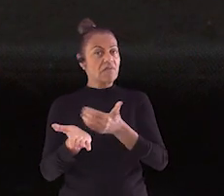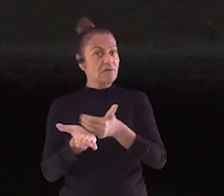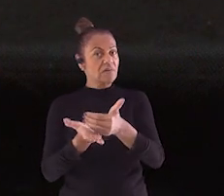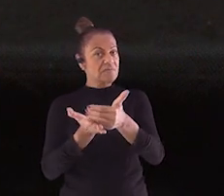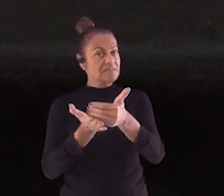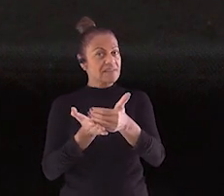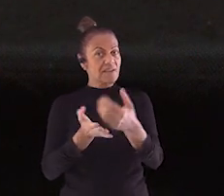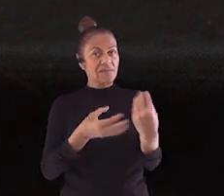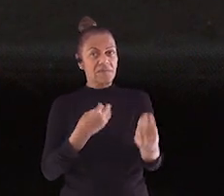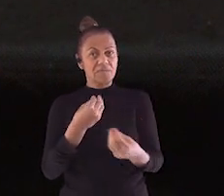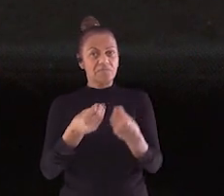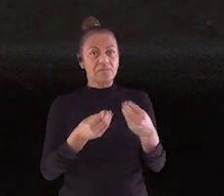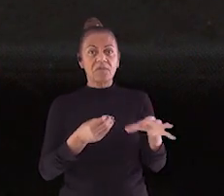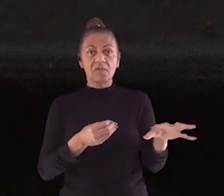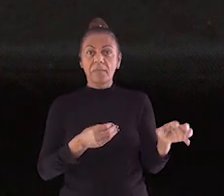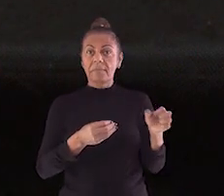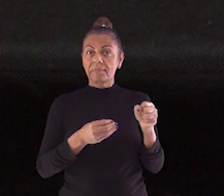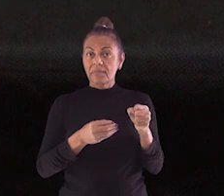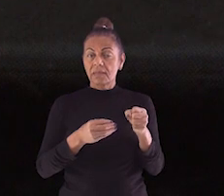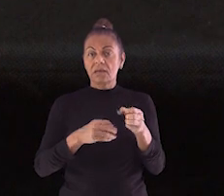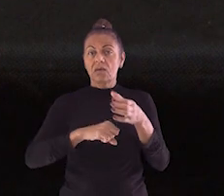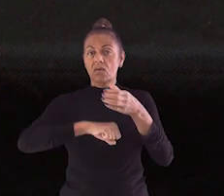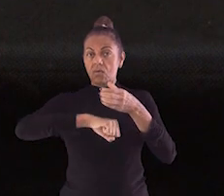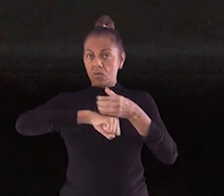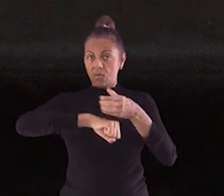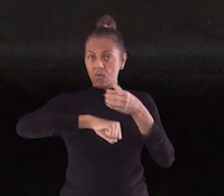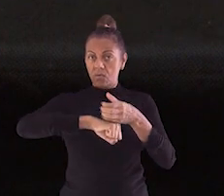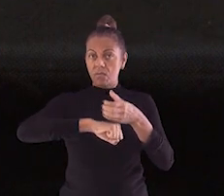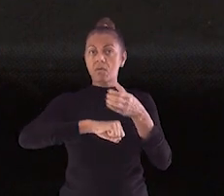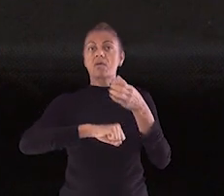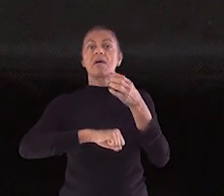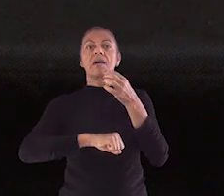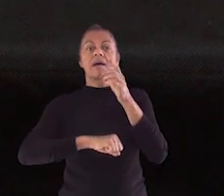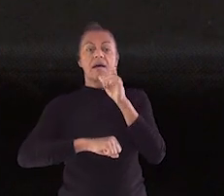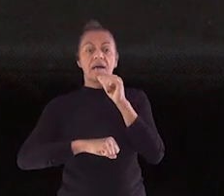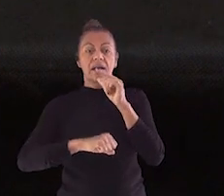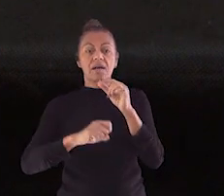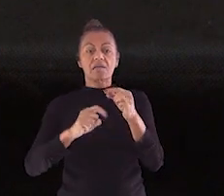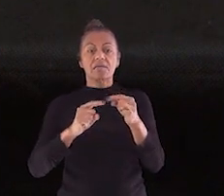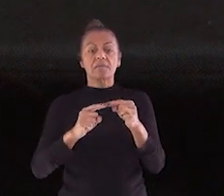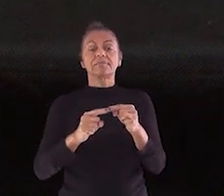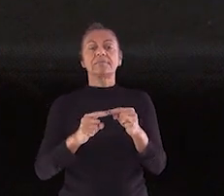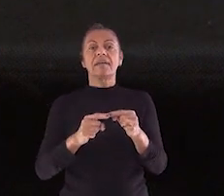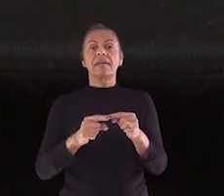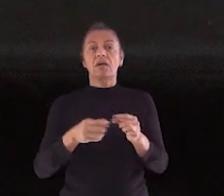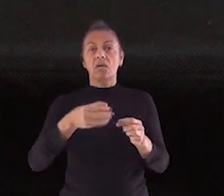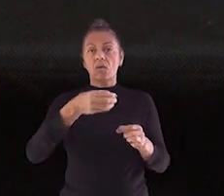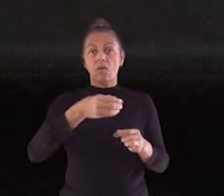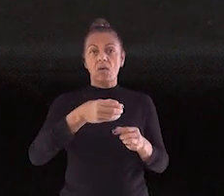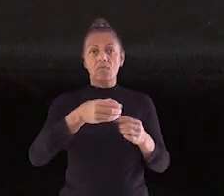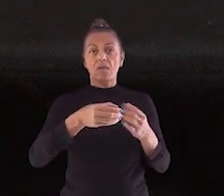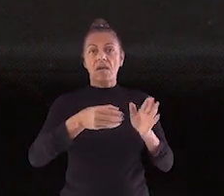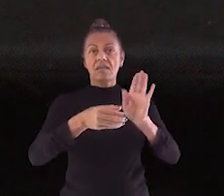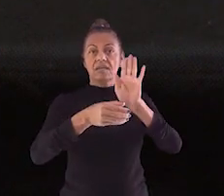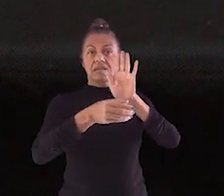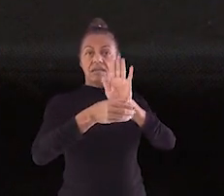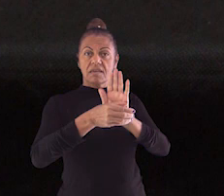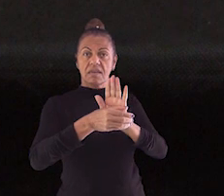Vamos pegar o copo com água e atrás dele colocar a nossa folha em pé.